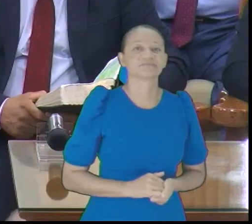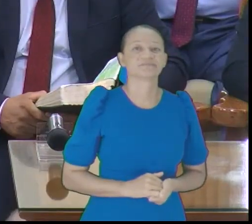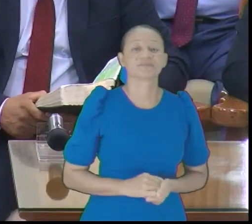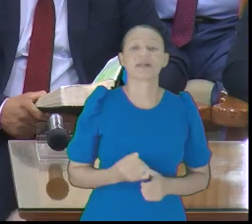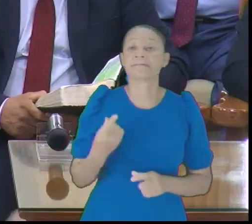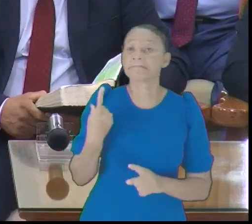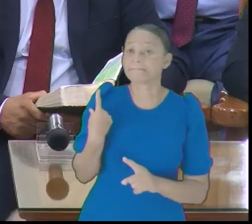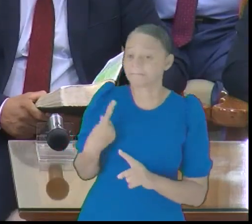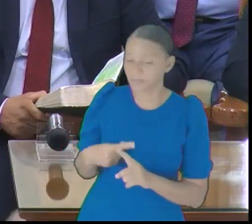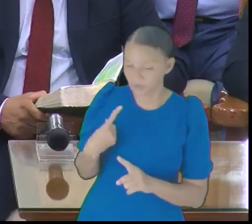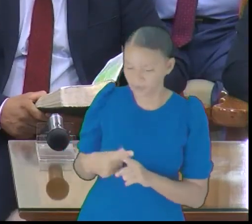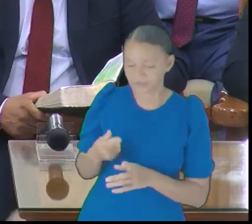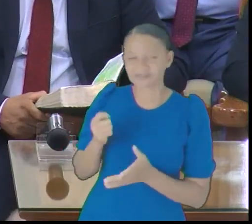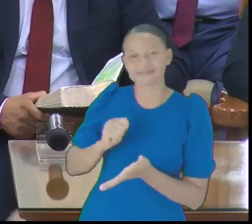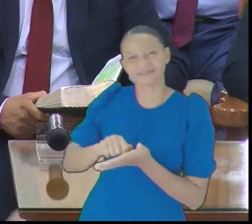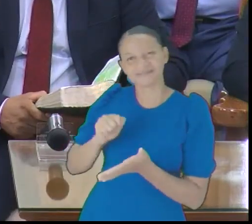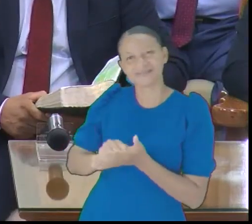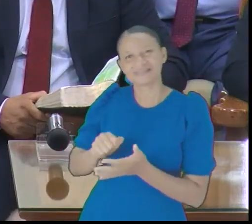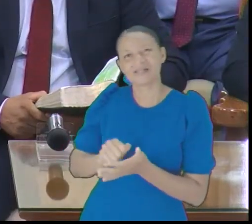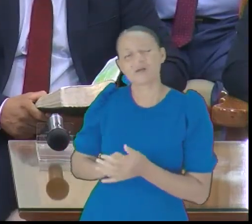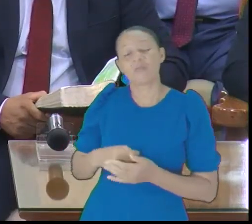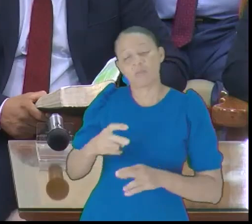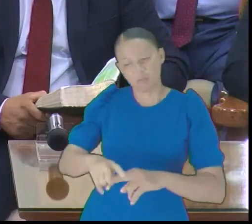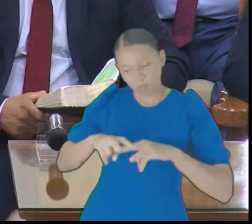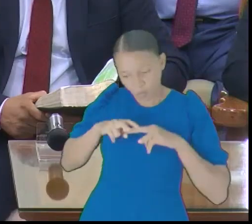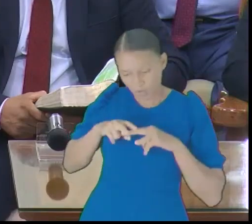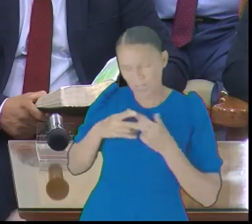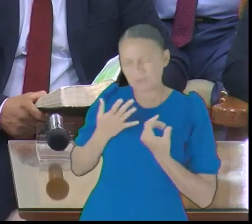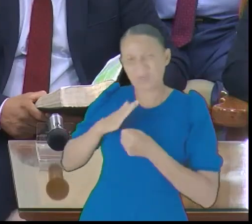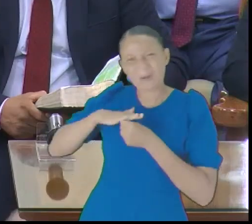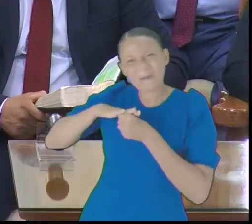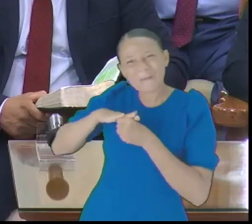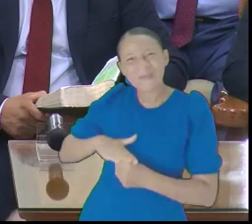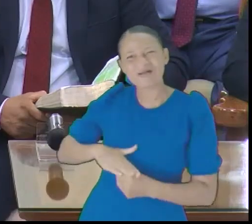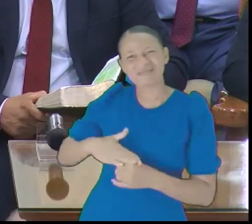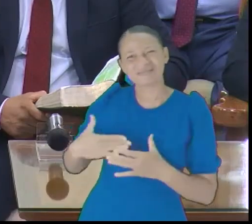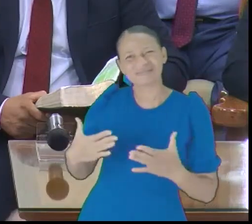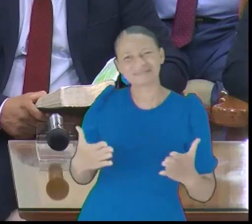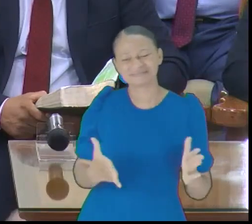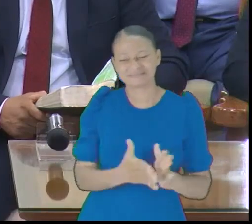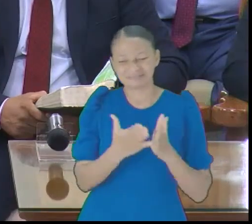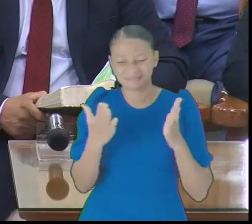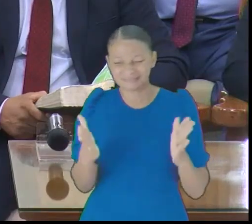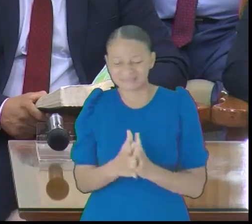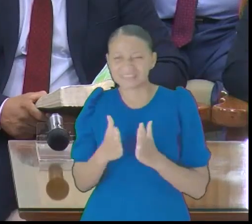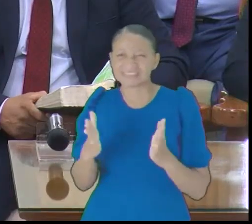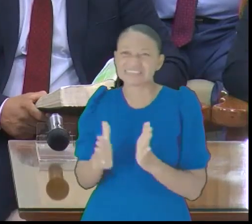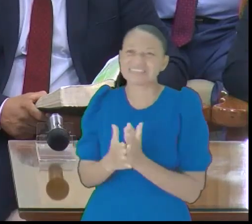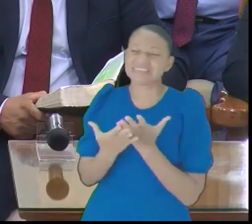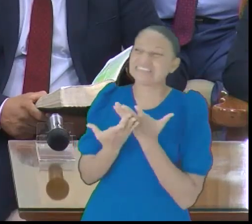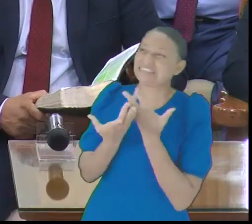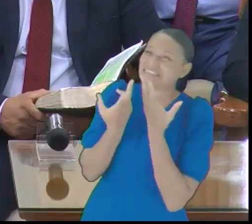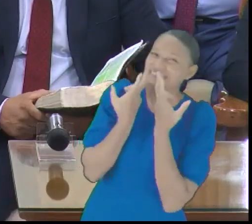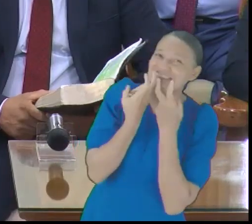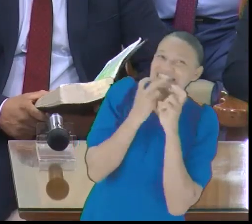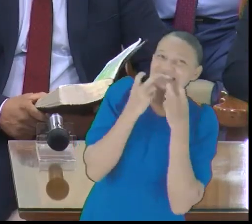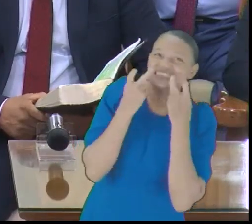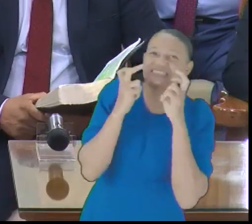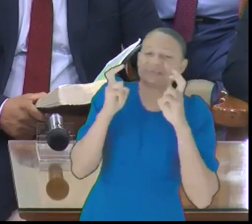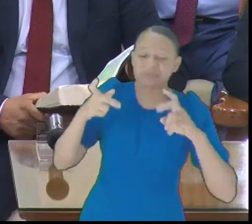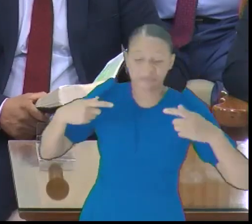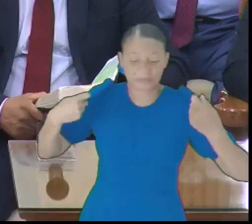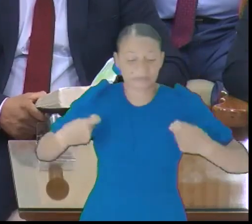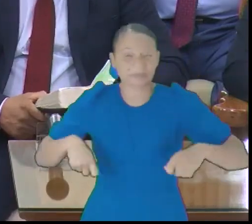Porque está escrito: por causa da opressão dos pobres e do gemido dos